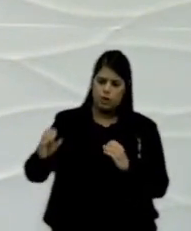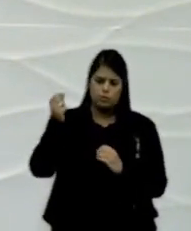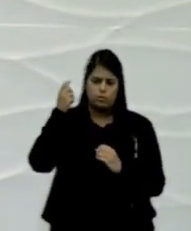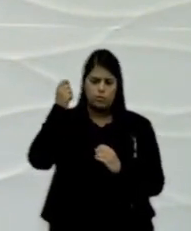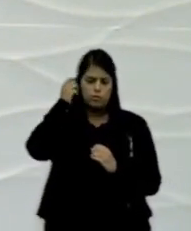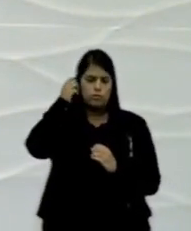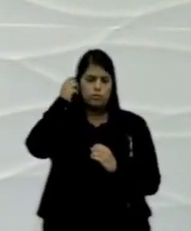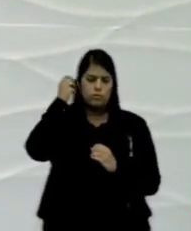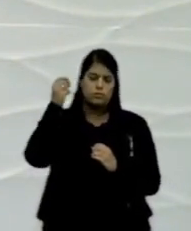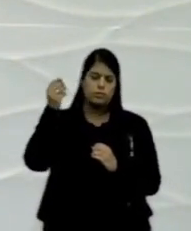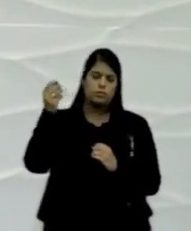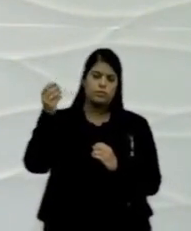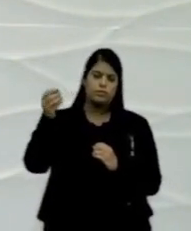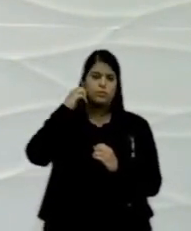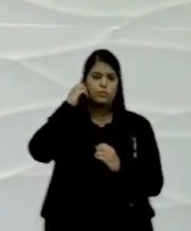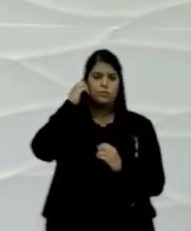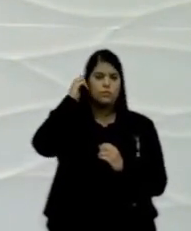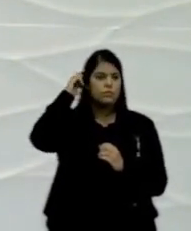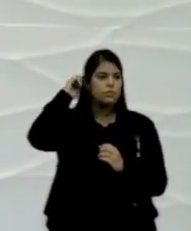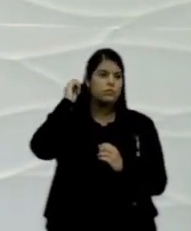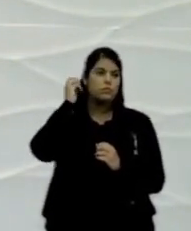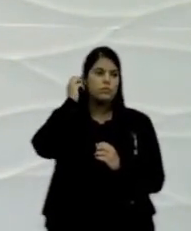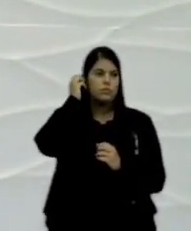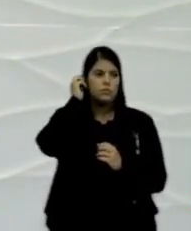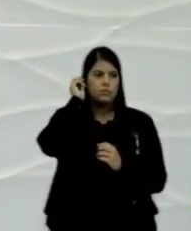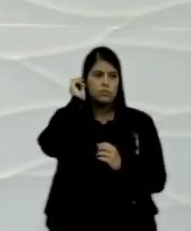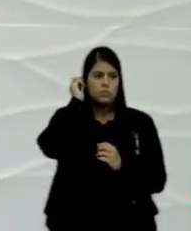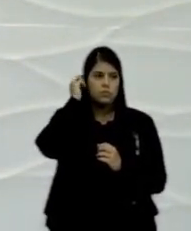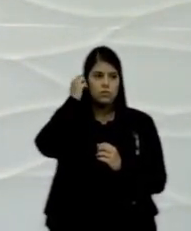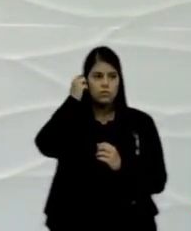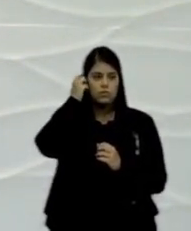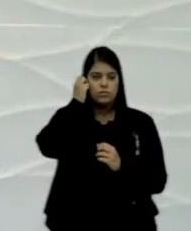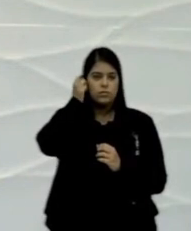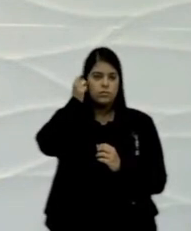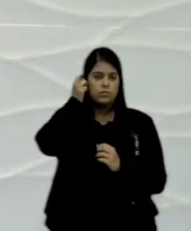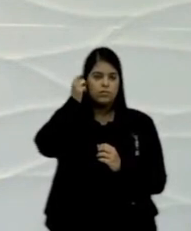escapamento, eu sou a favor